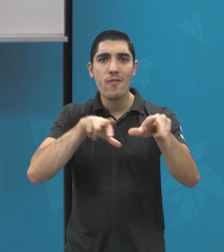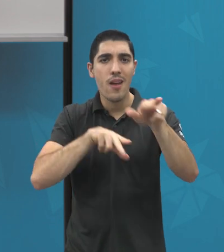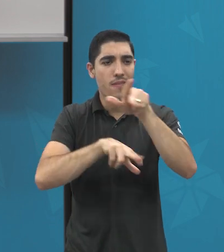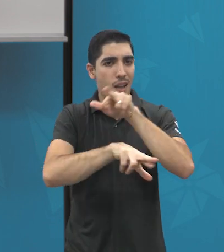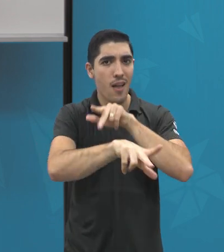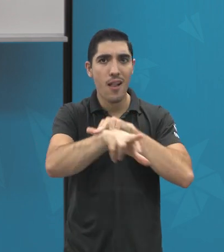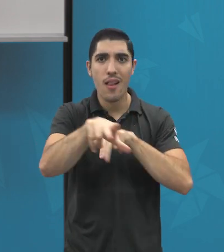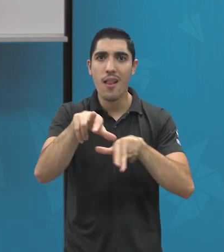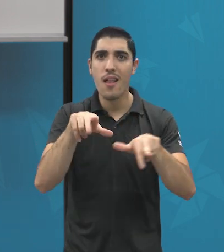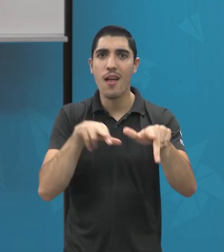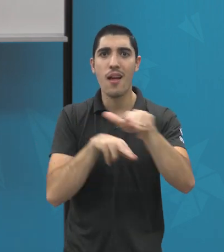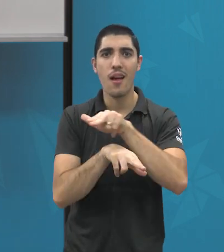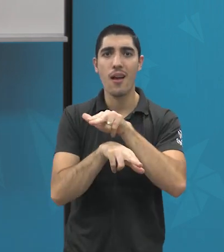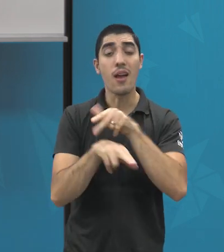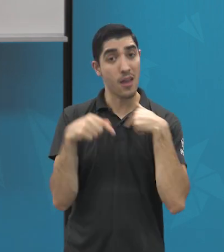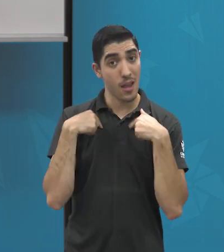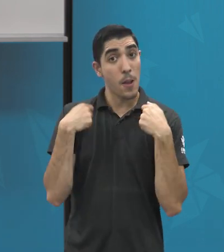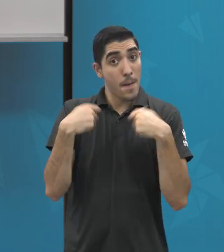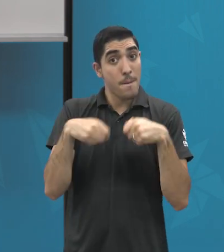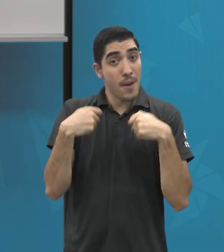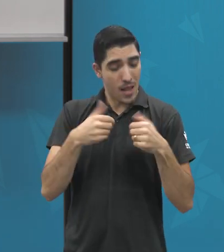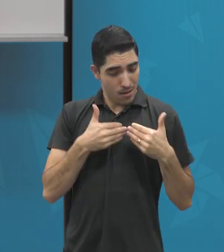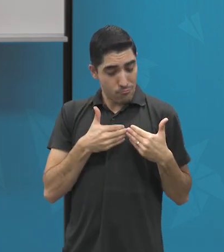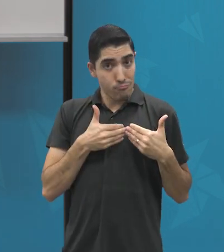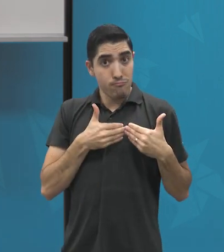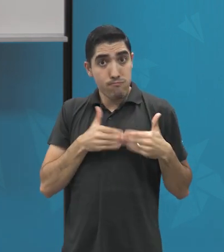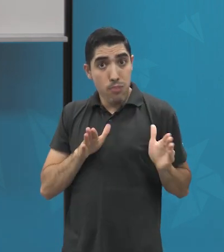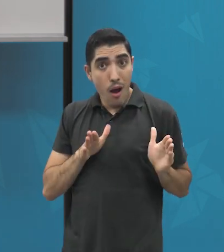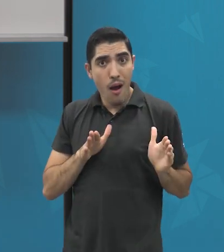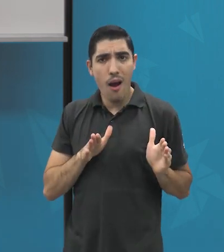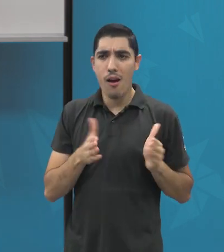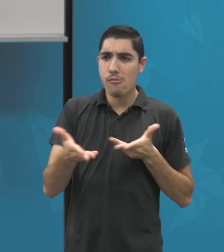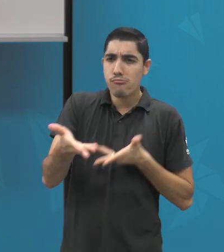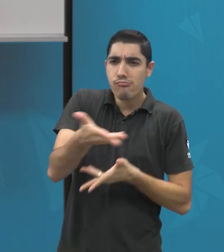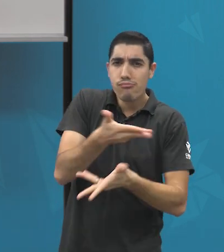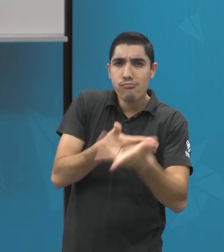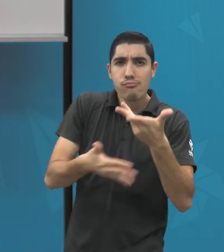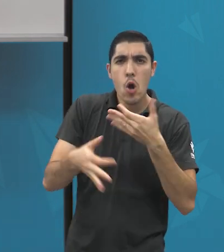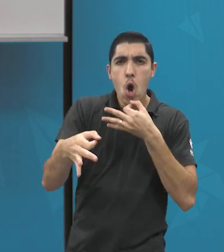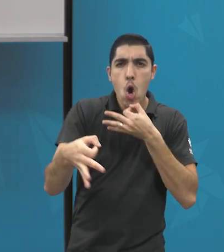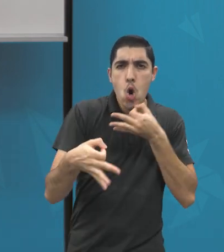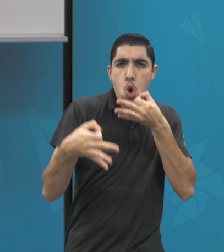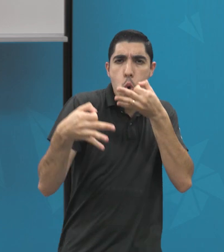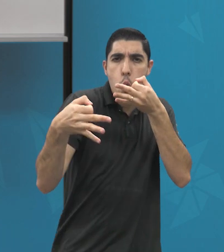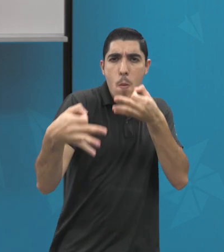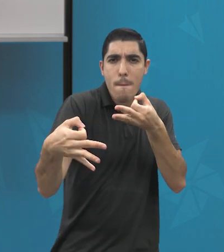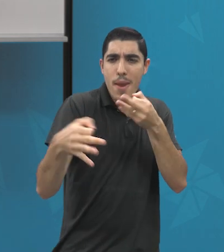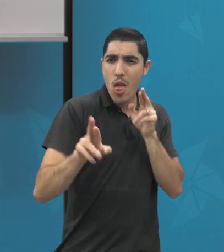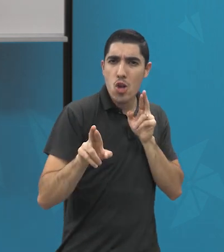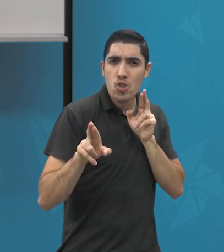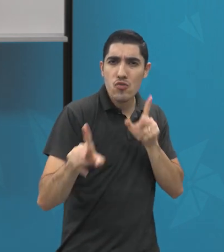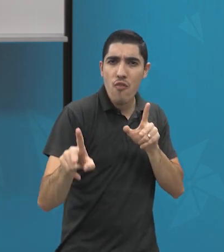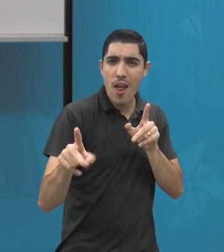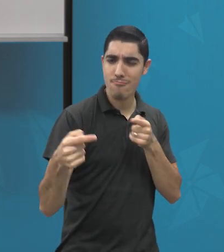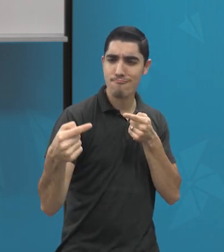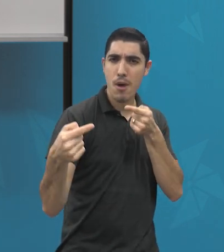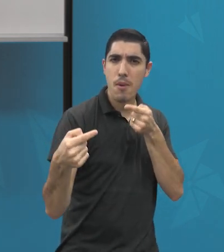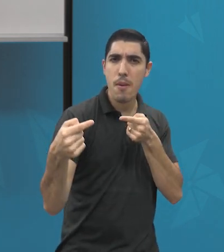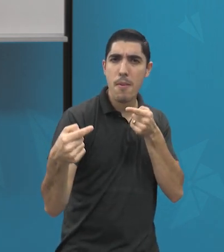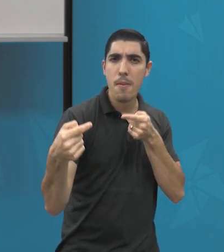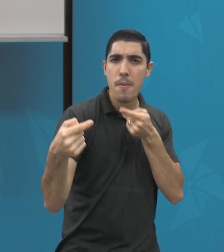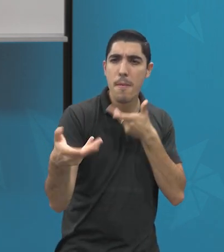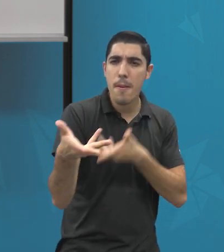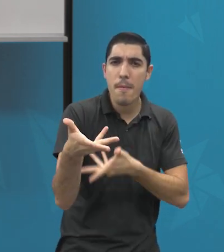uma capacidade de abertura para o confronto de ideias, para isso que nós chamamos de uma